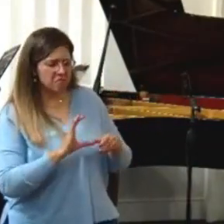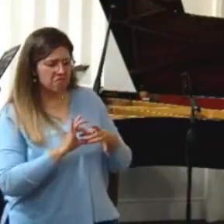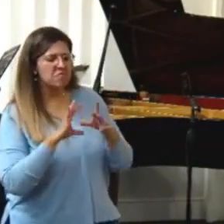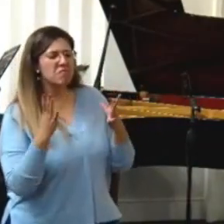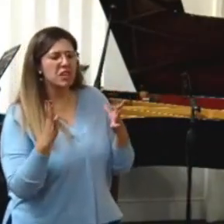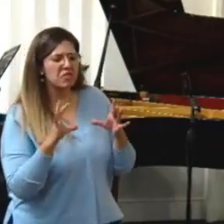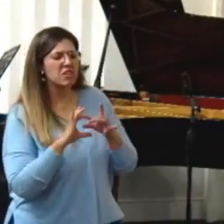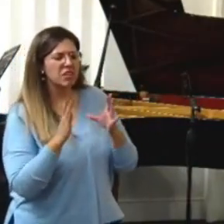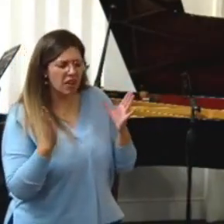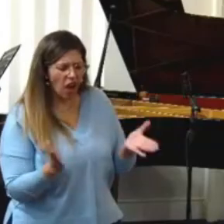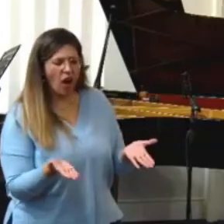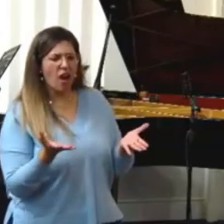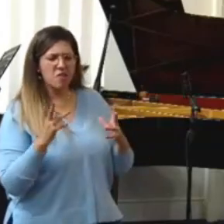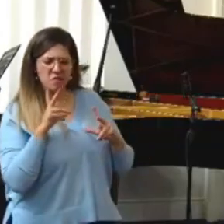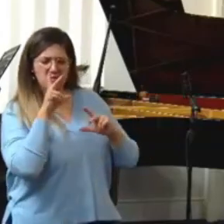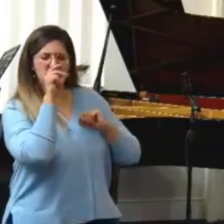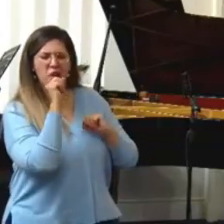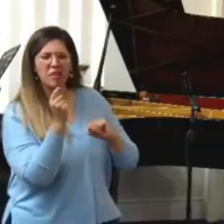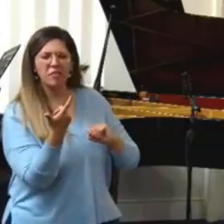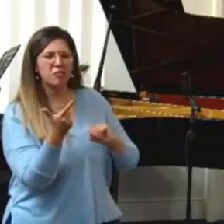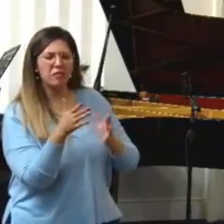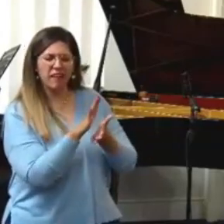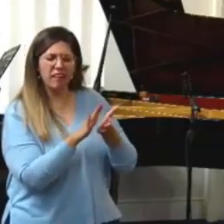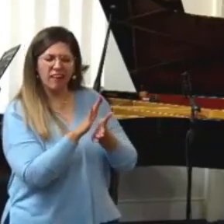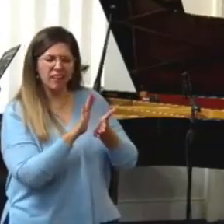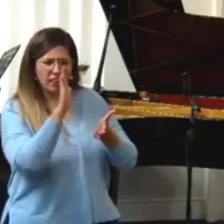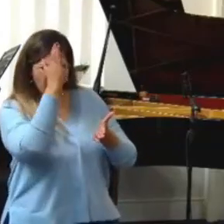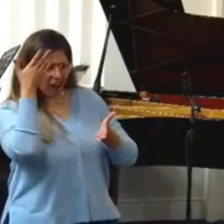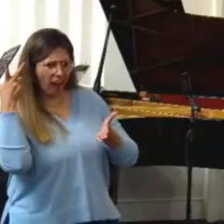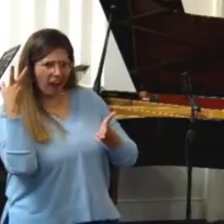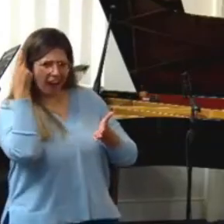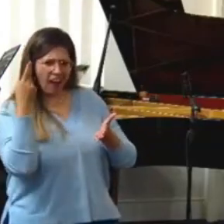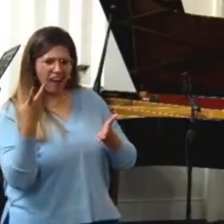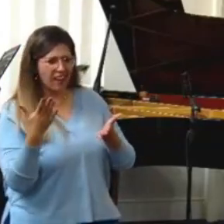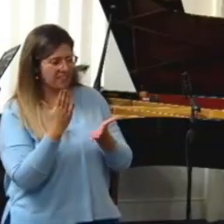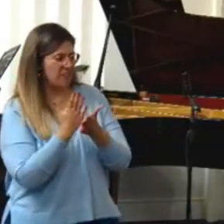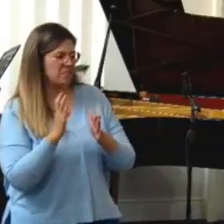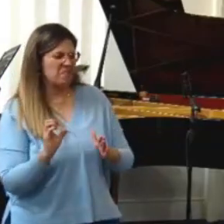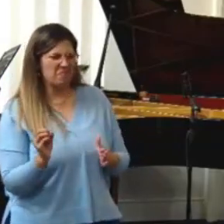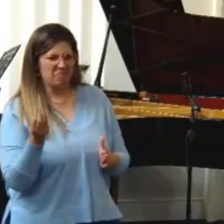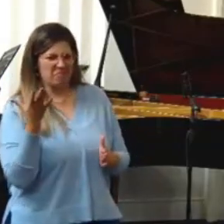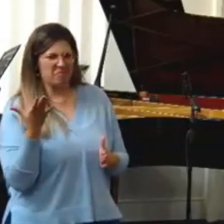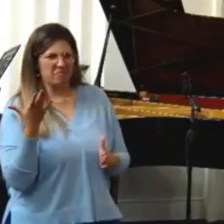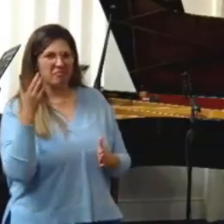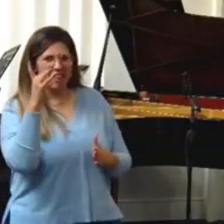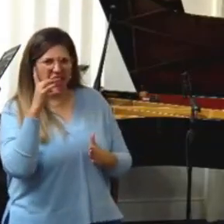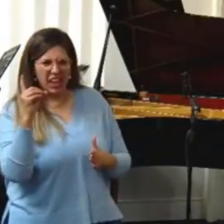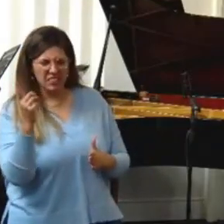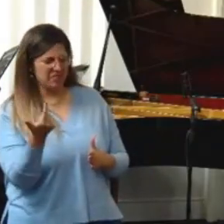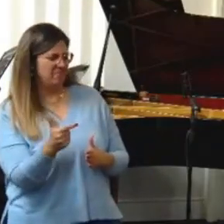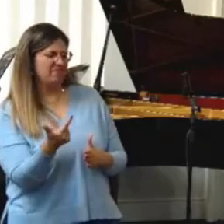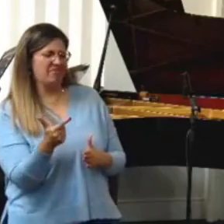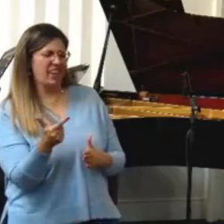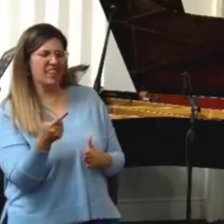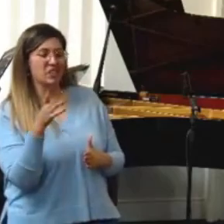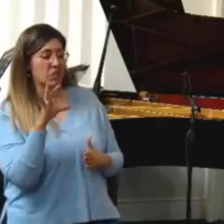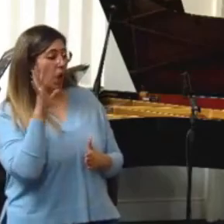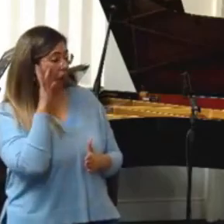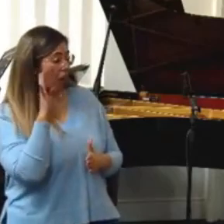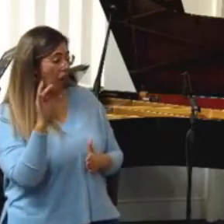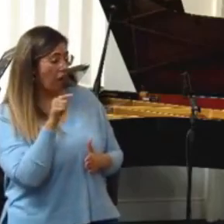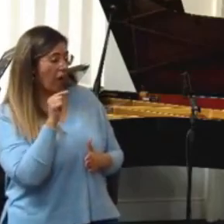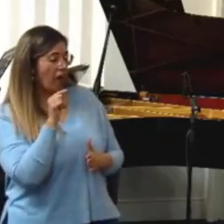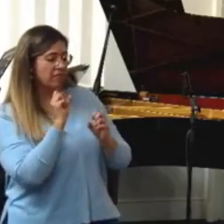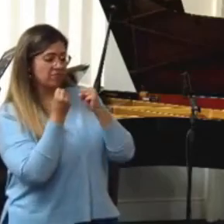tinha tanta força? Onde está o Deus deles? Vai ver, não existe. Vai ver, é uma invenção. Deus